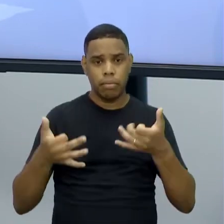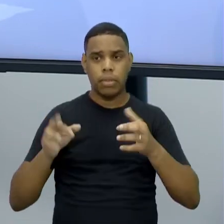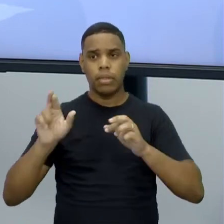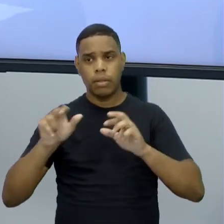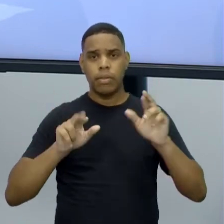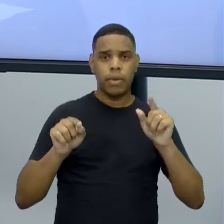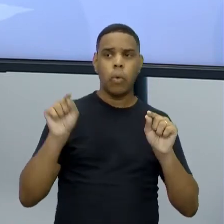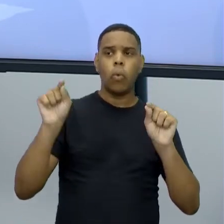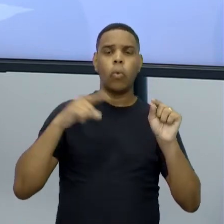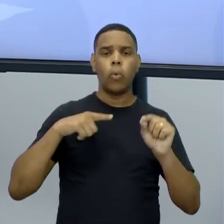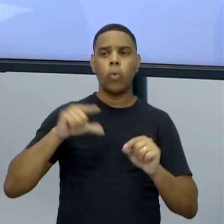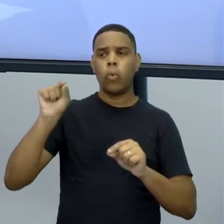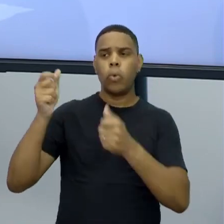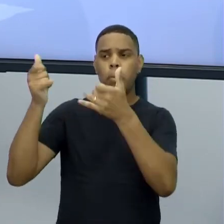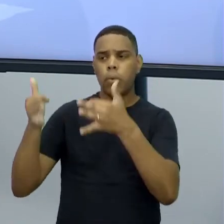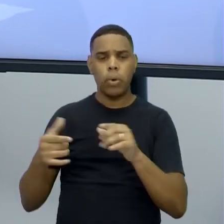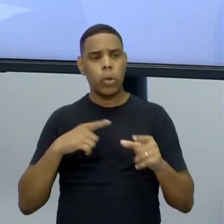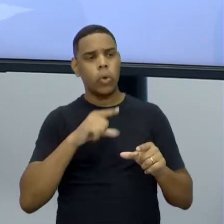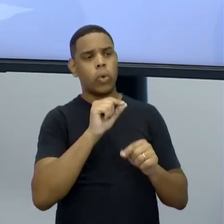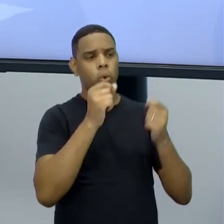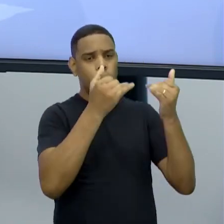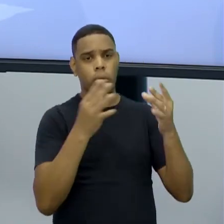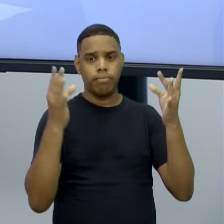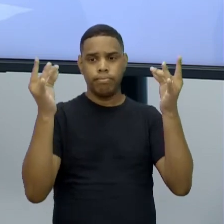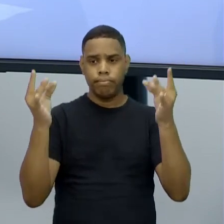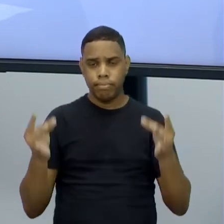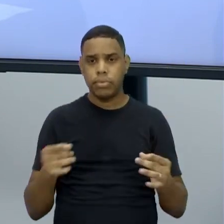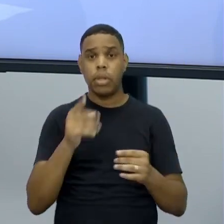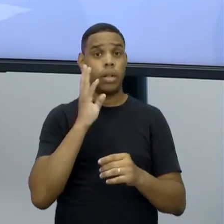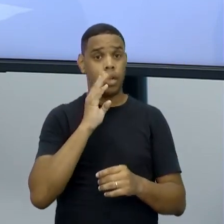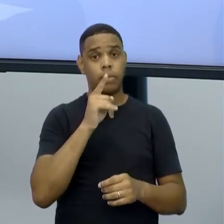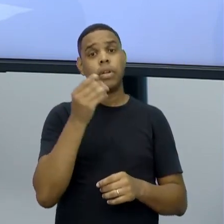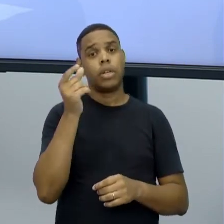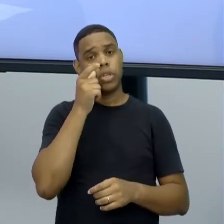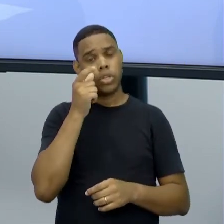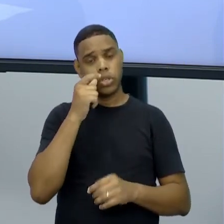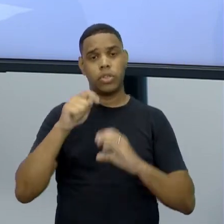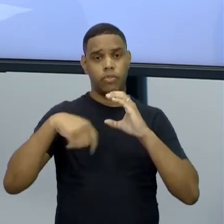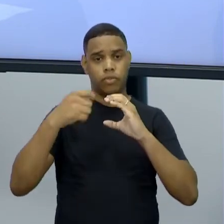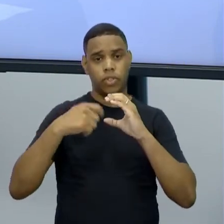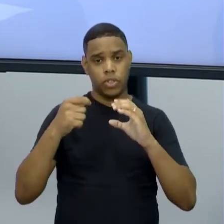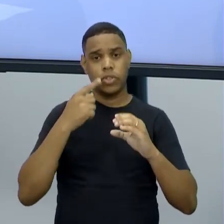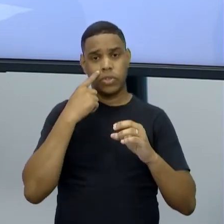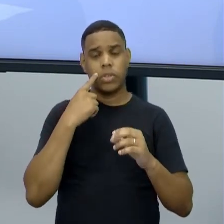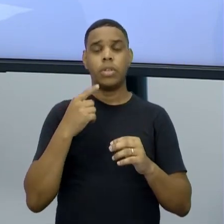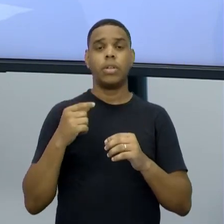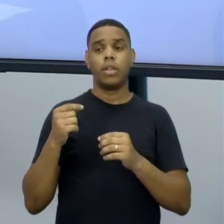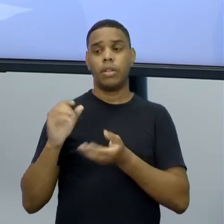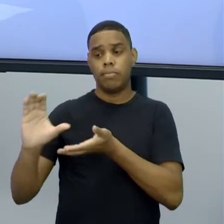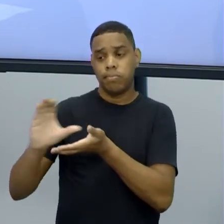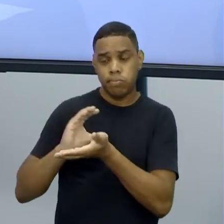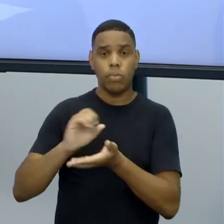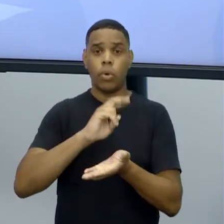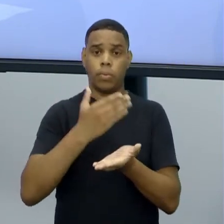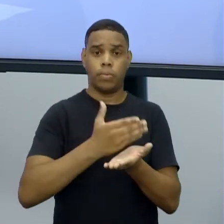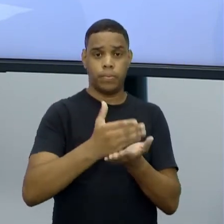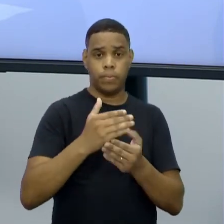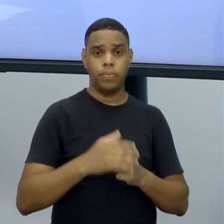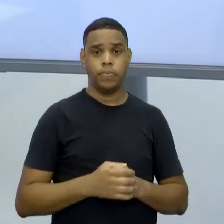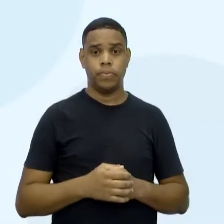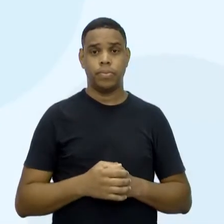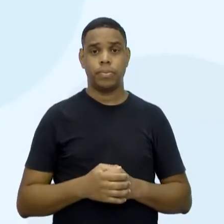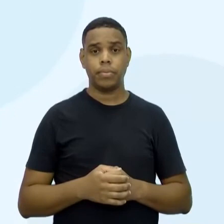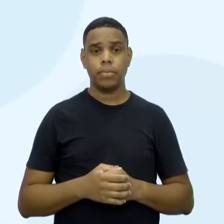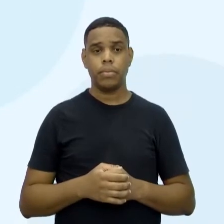diferente do que eu aqui, professora, falando. É legal vocês assistirem esse vídeo, empréstimo versus financiamento. Tem um